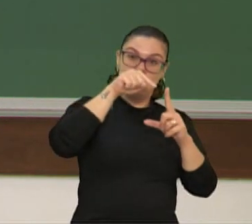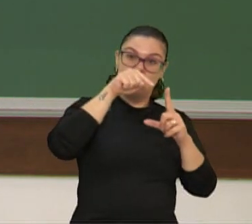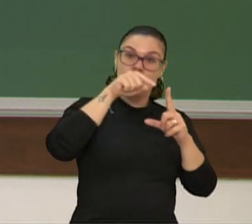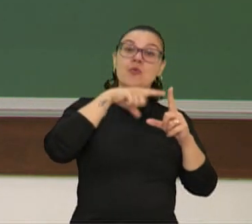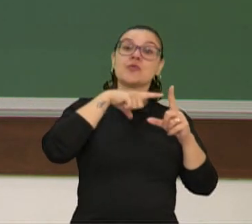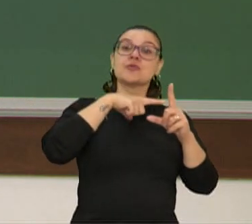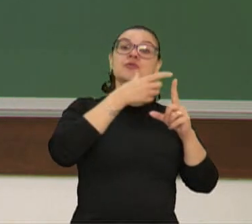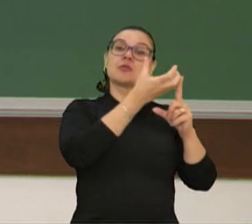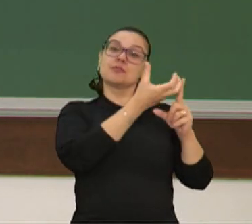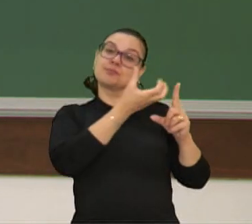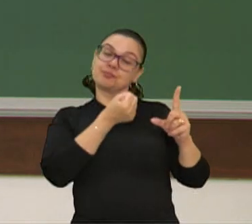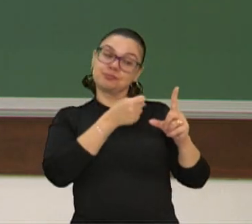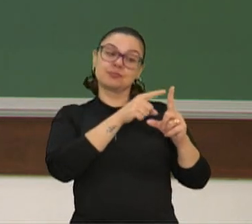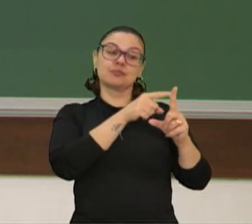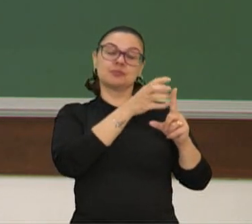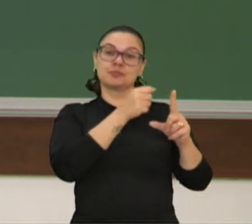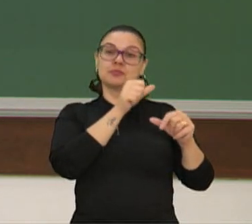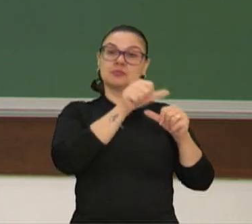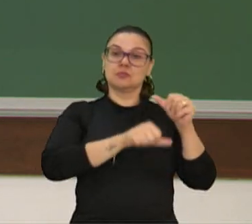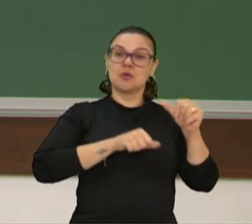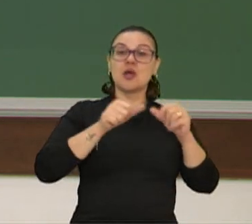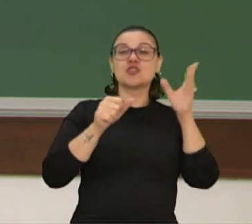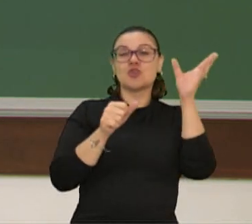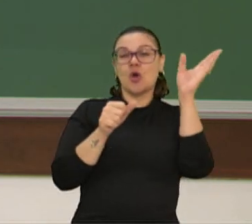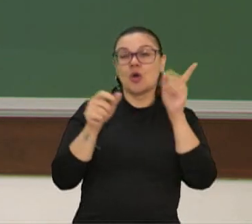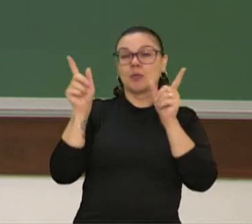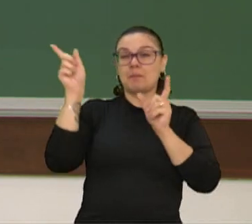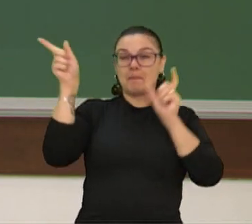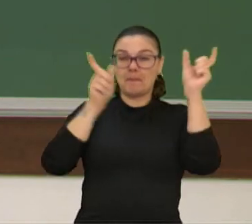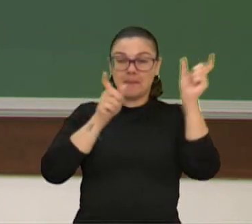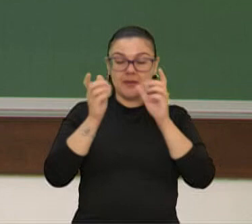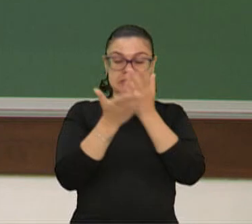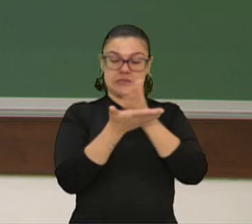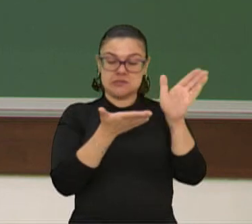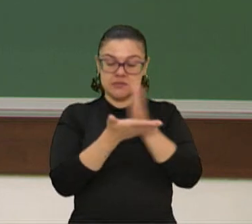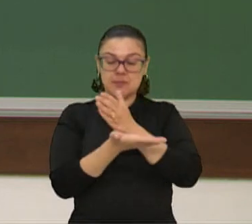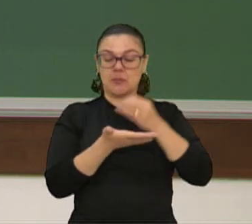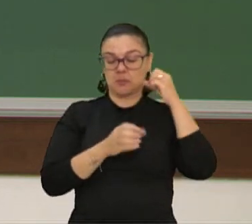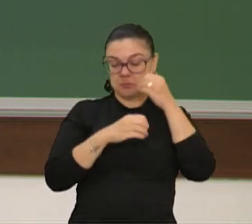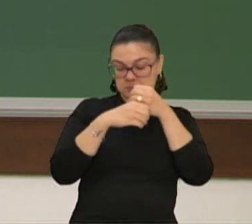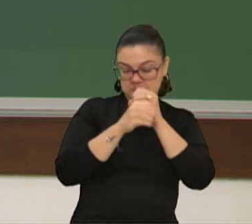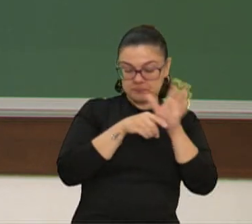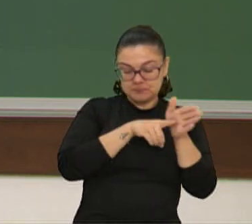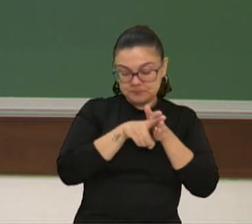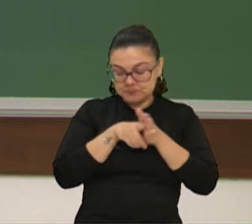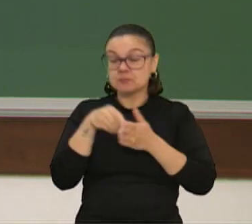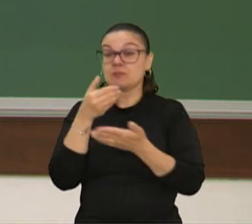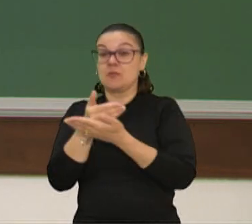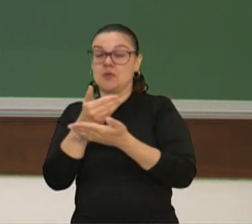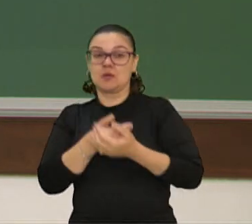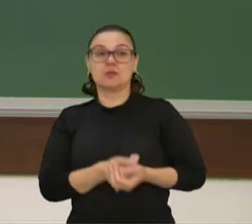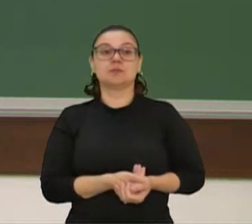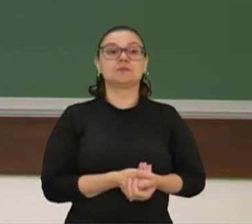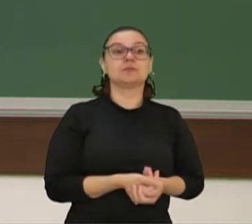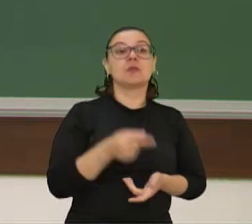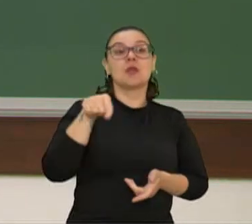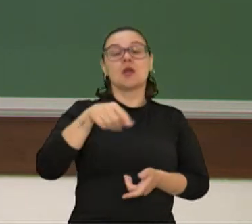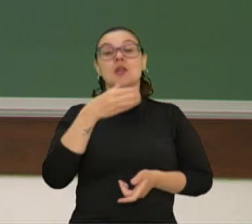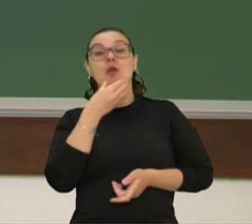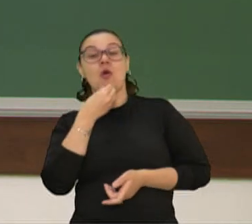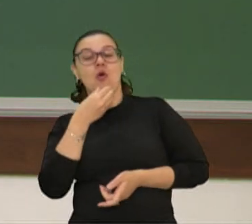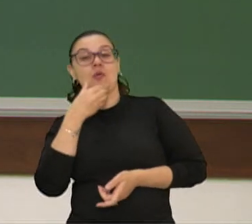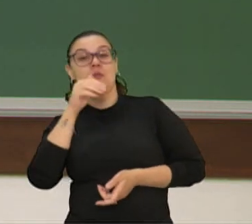Porque ele foi deixando somente cada parte da planta pegasse luz, foi separando nos experimentos e foi estudando. O Nicholas de